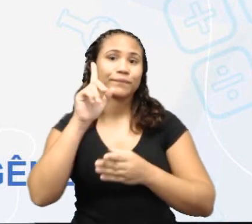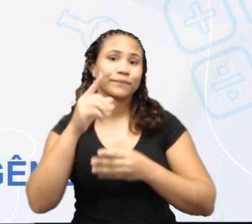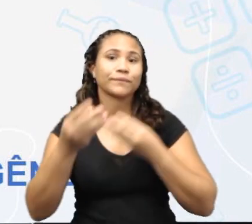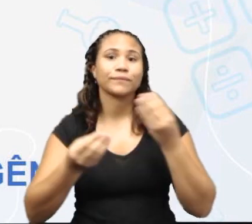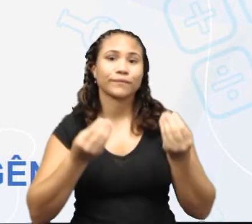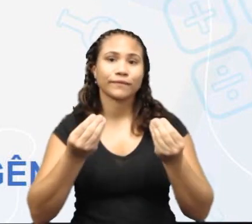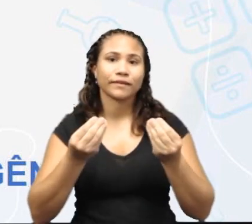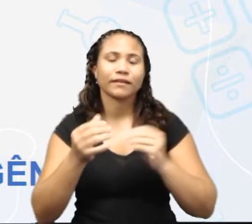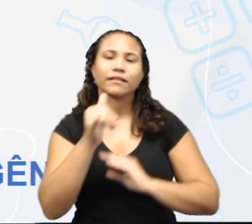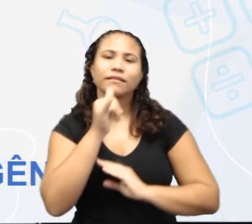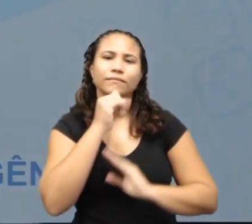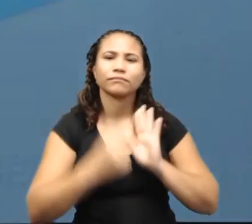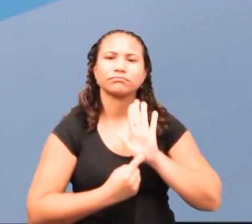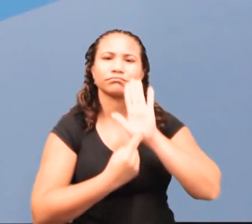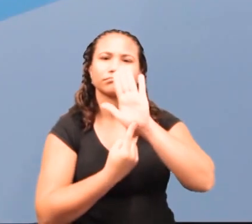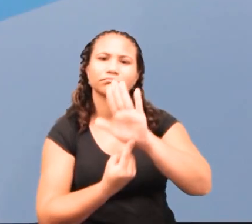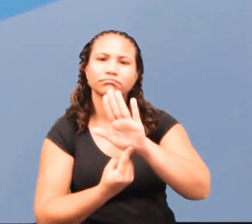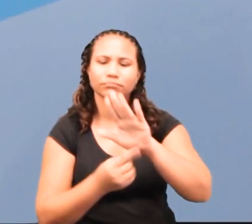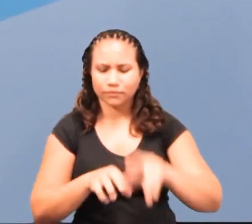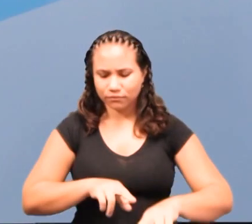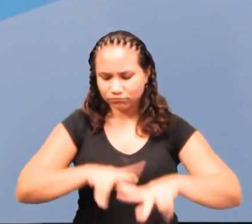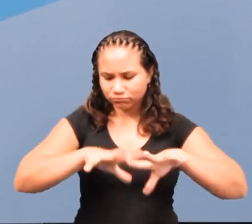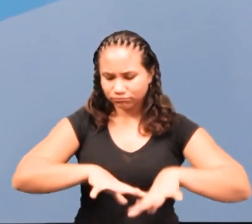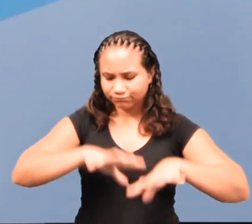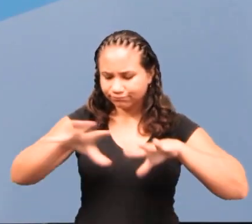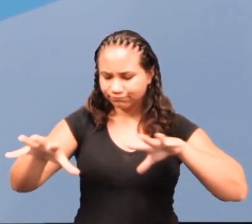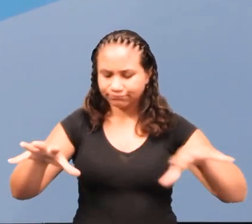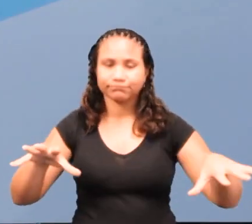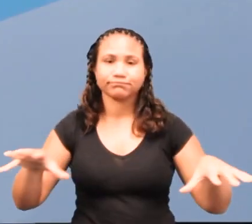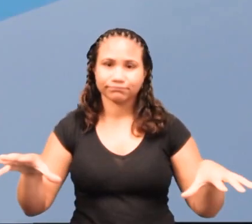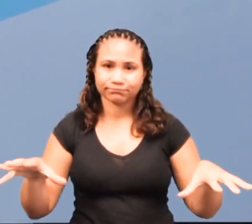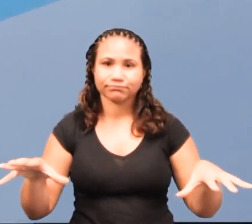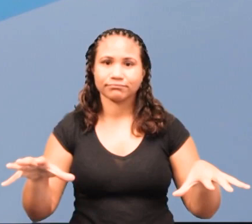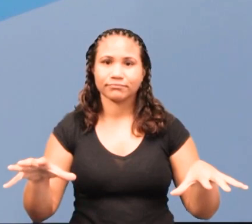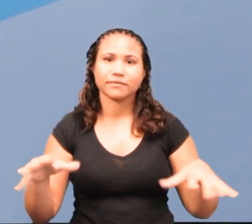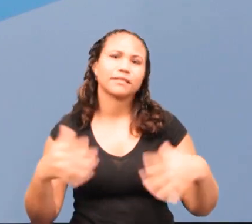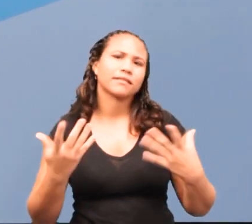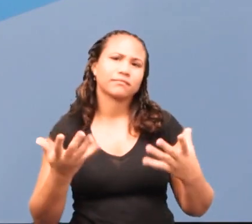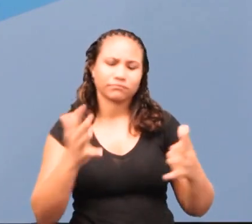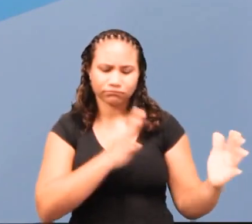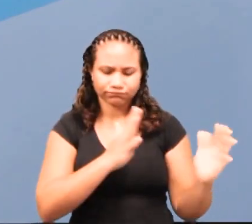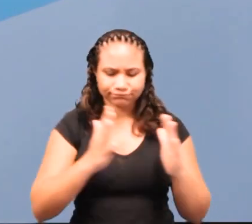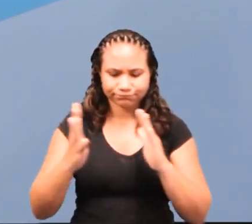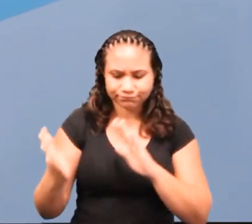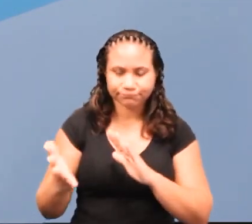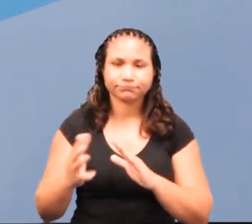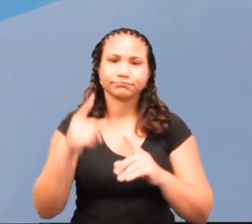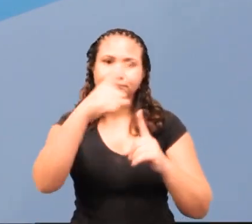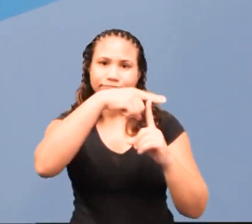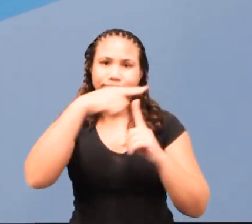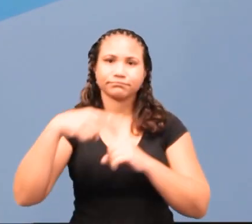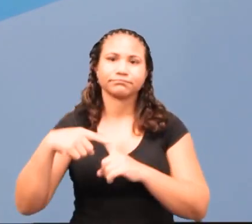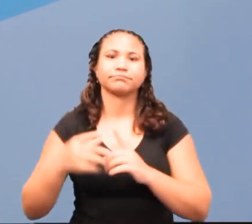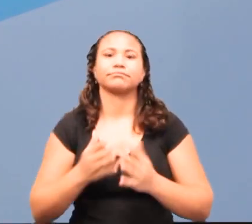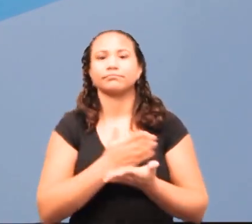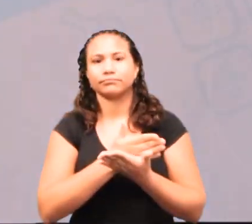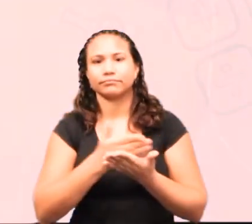ser exemplificar misturas homogêneas e misturas heterogêneas, considerando suas fases e seus aspectos. Vamos